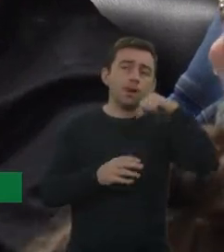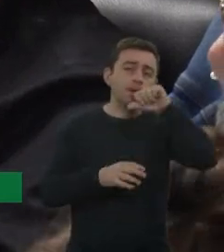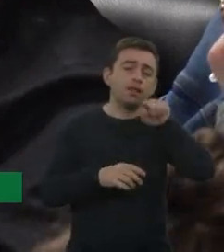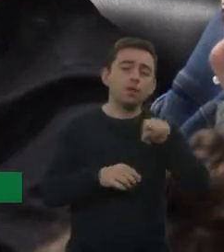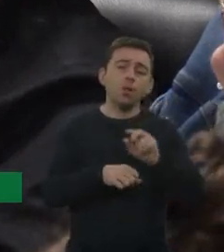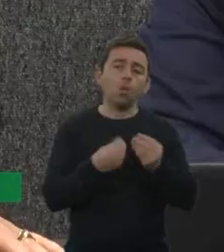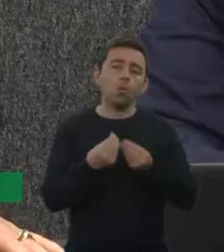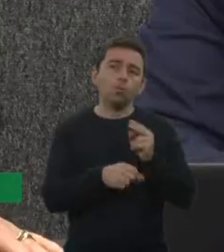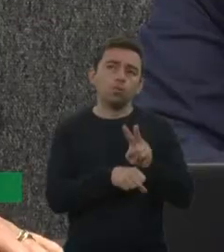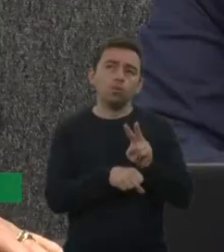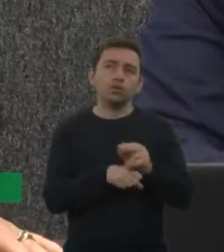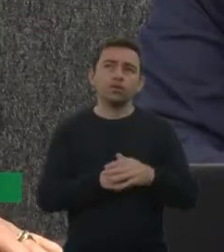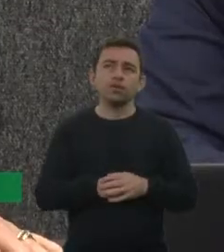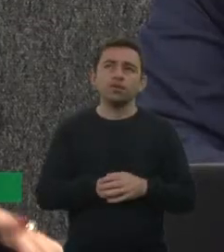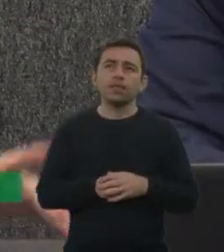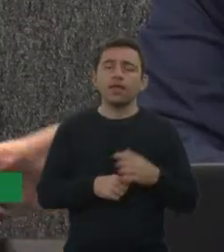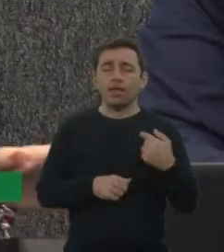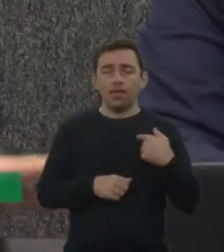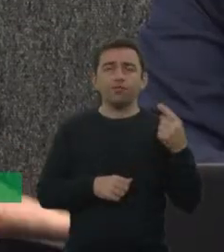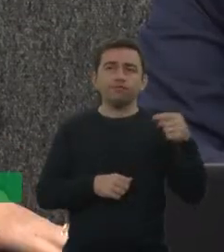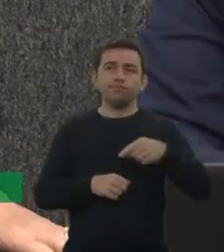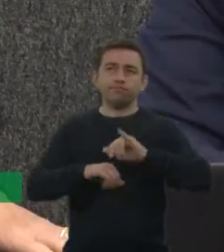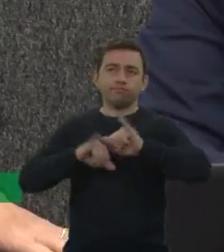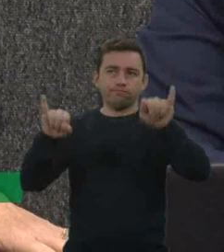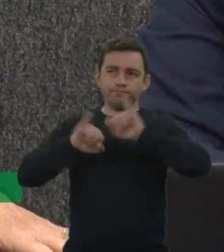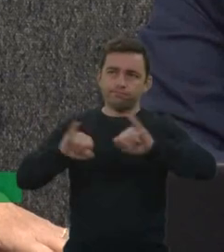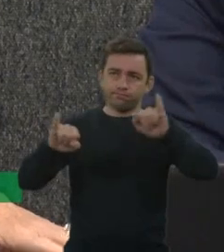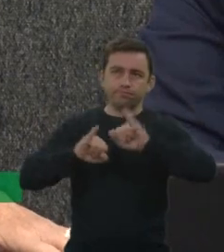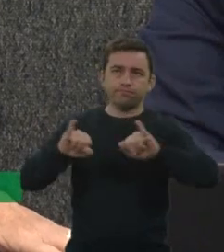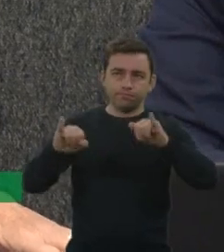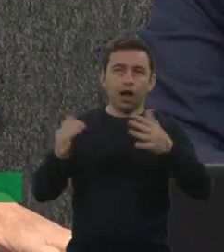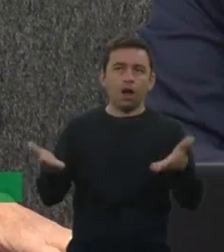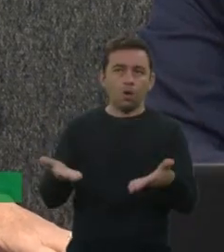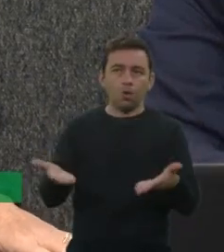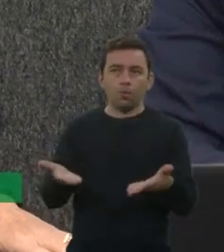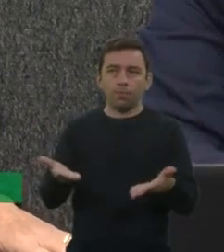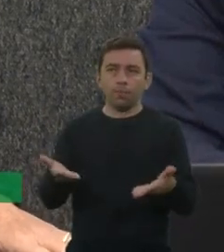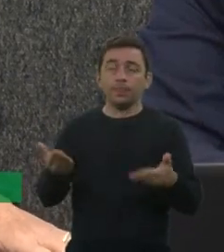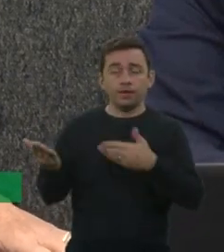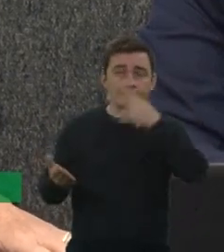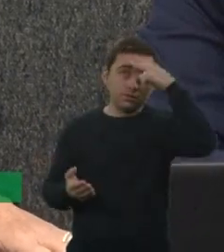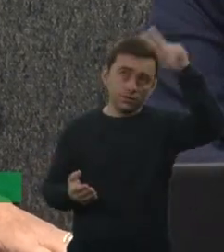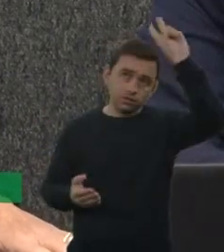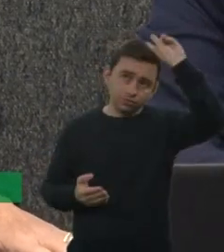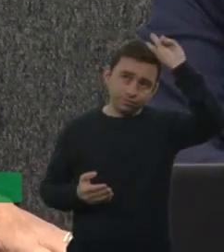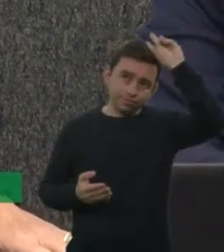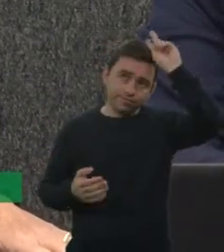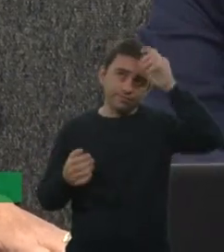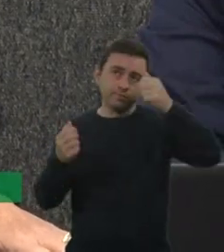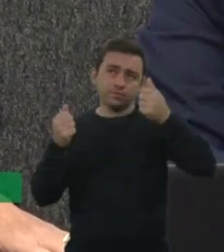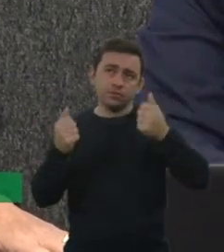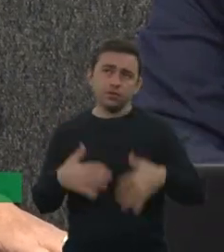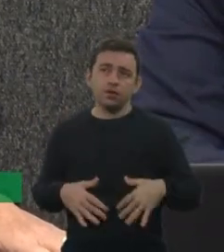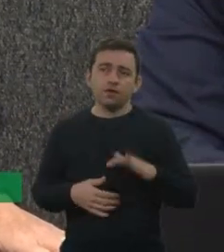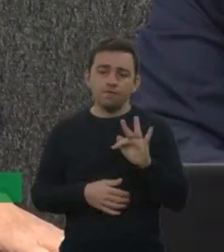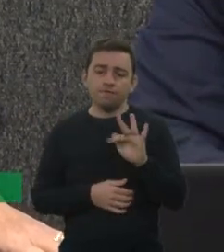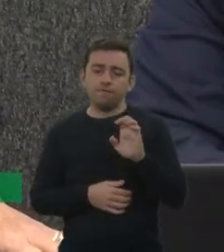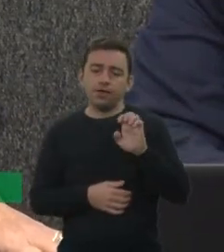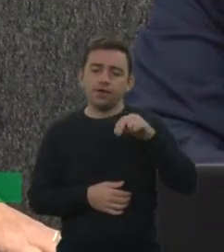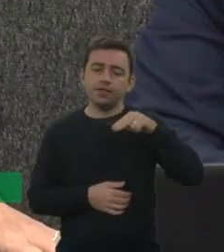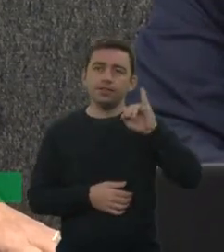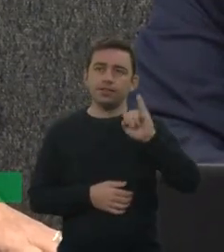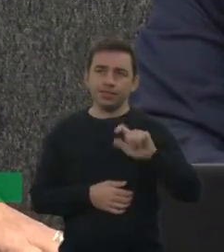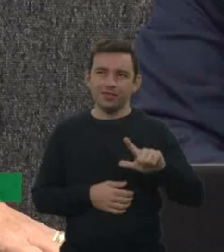mesa, porque eu preciso publicizar. O deputado Vicente trouxe aqui a questão da fenilcetonúria, que é